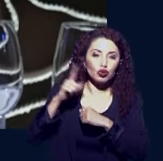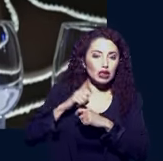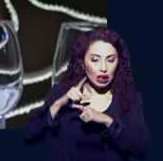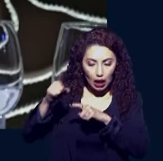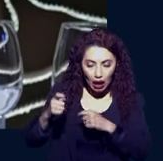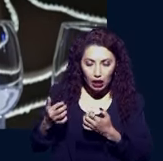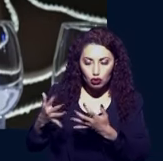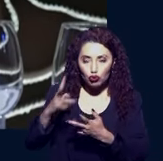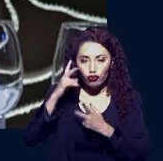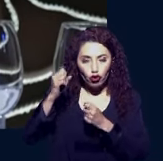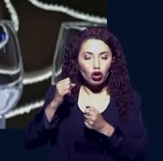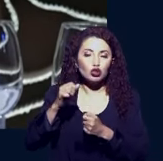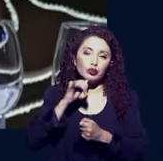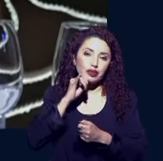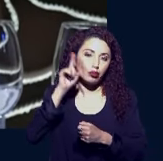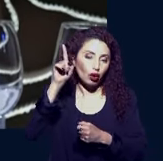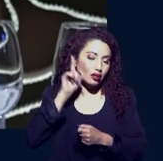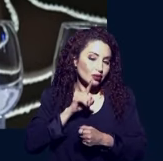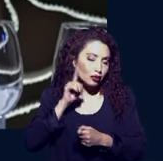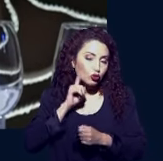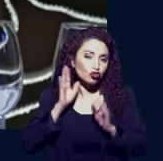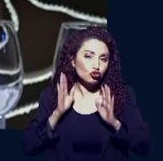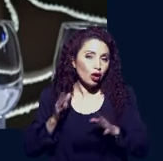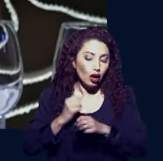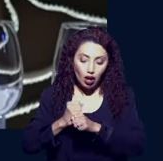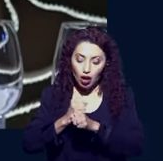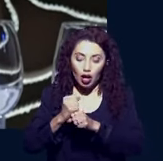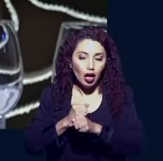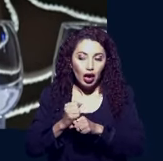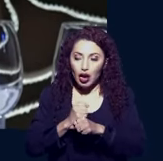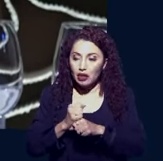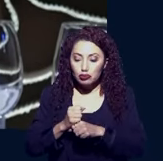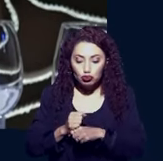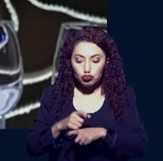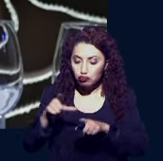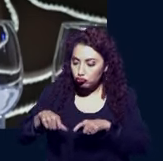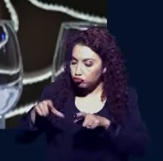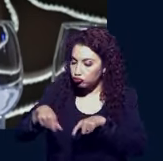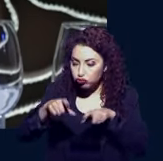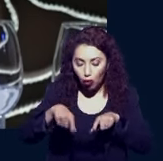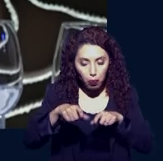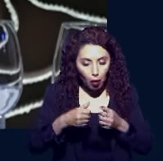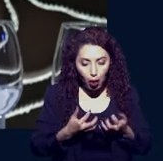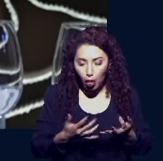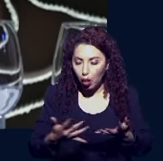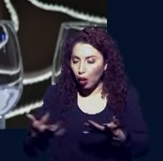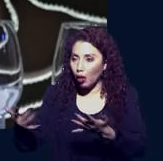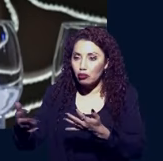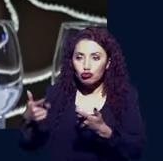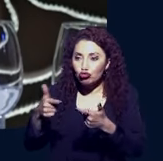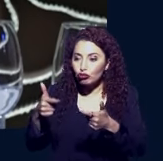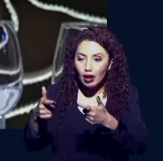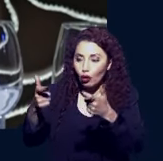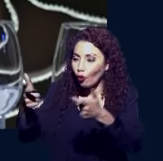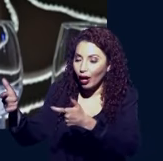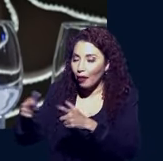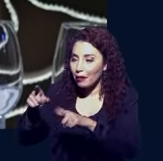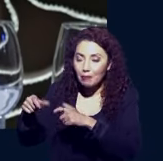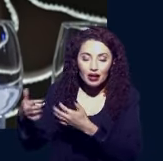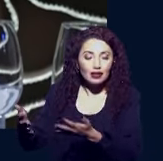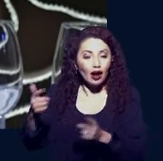Unidos e outros eh já estão há quantos anos não tem mais nem onde expandir nós Ainda temos uma área muito grande eh para